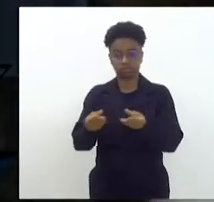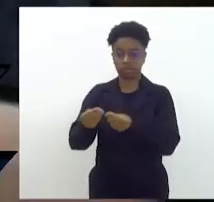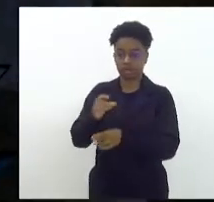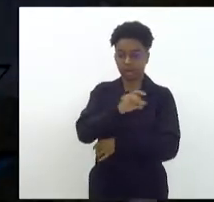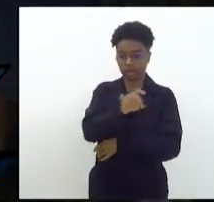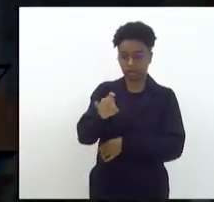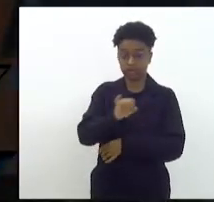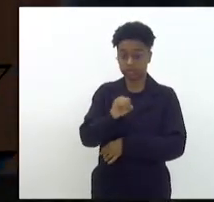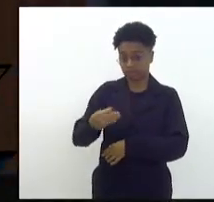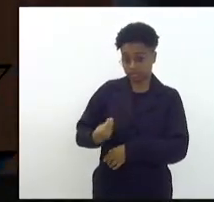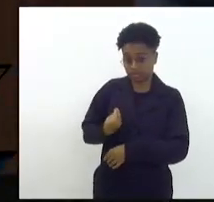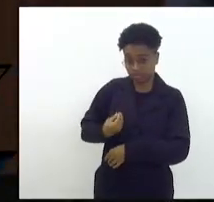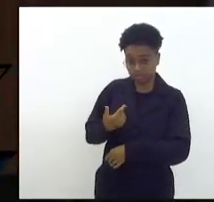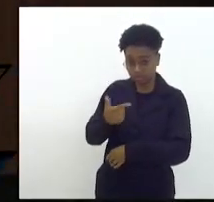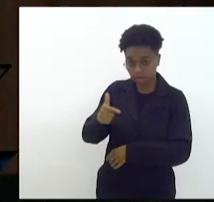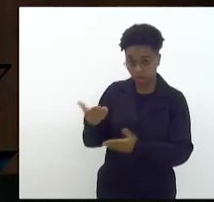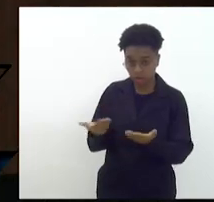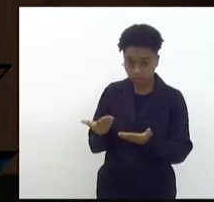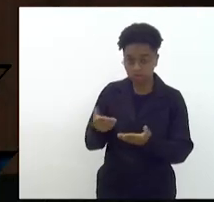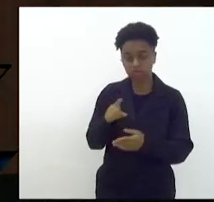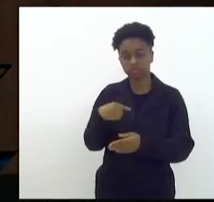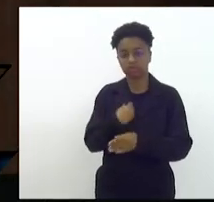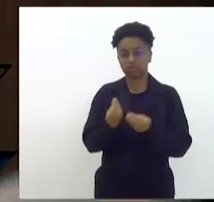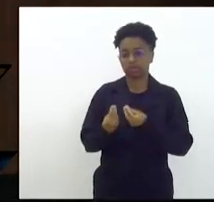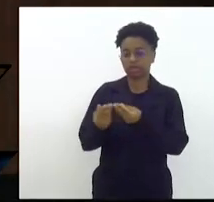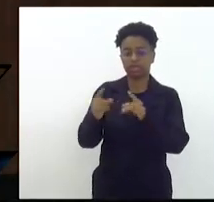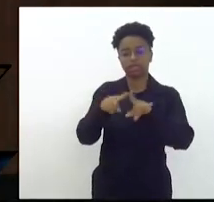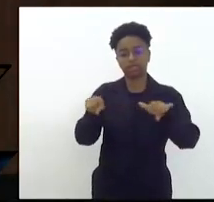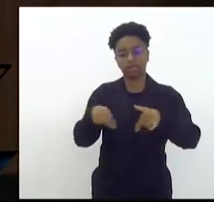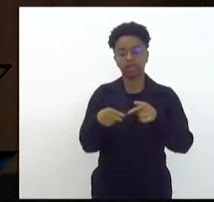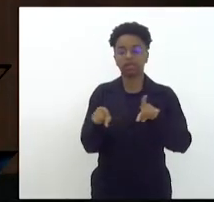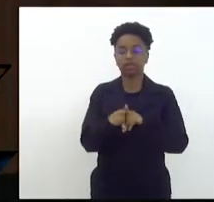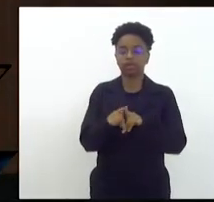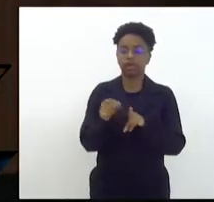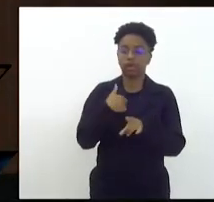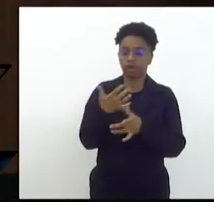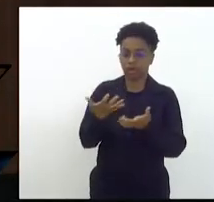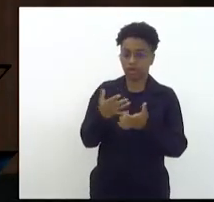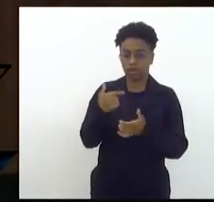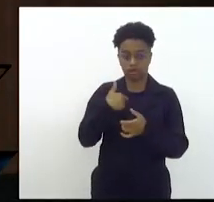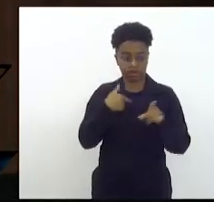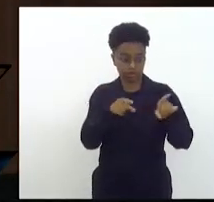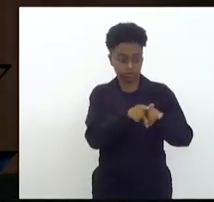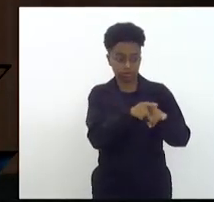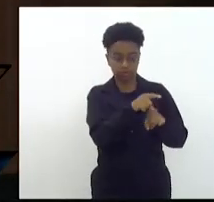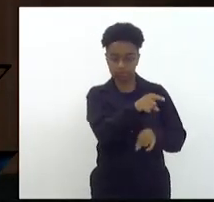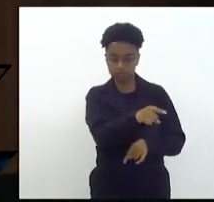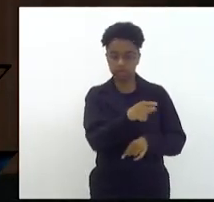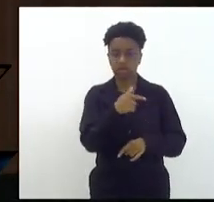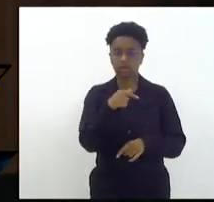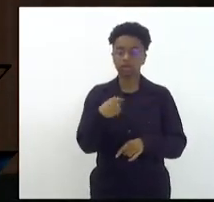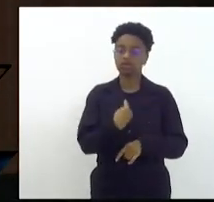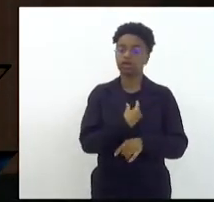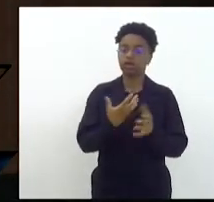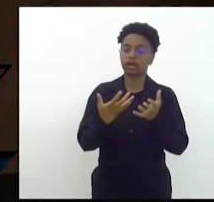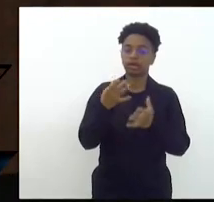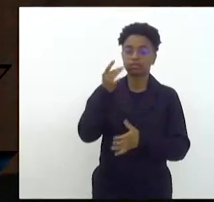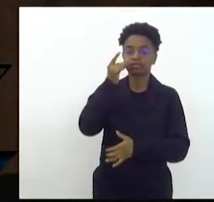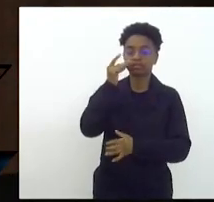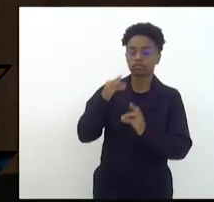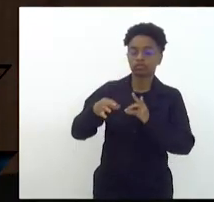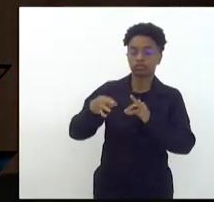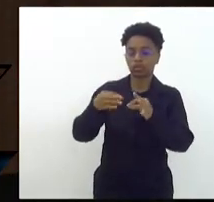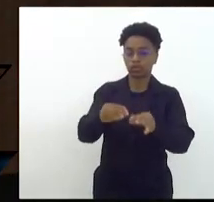a gente vai deixar nos gabinetes e eu gostaria nós nós Presidente eu vossa excelência Gostaríamos muito da presença